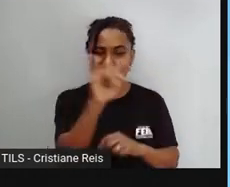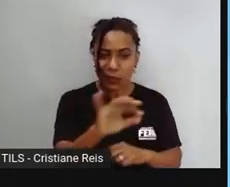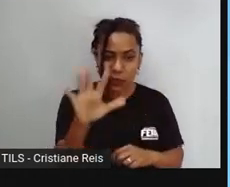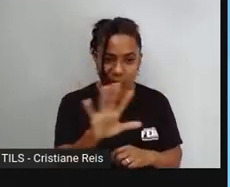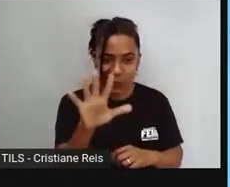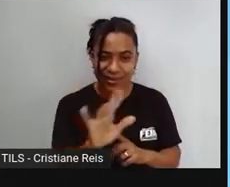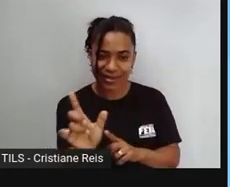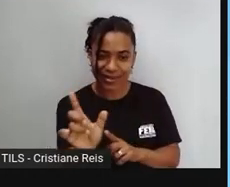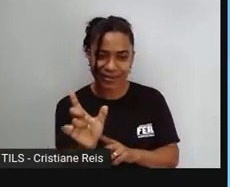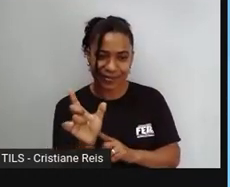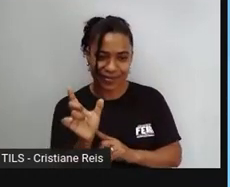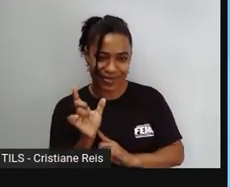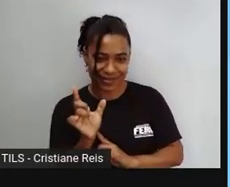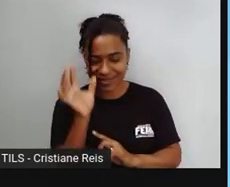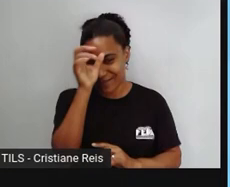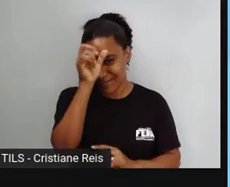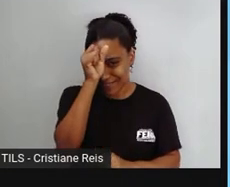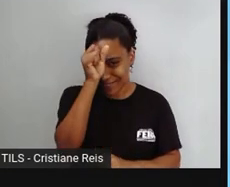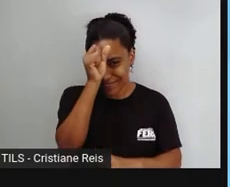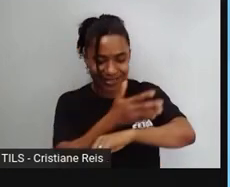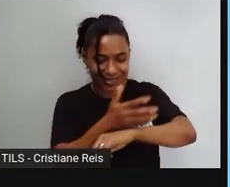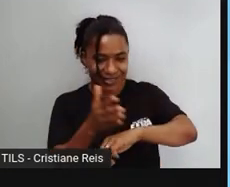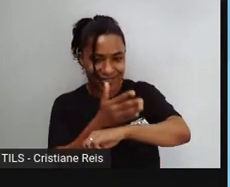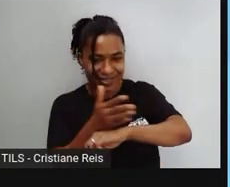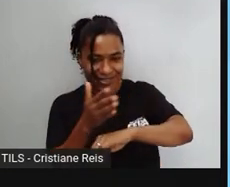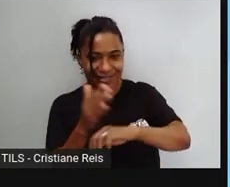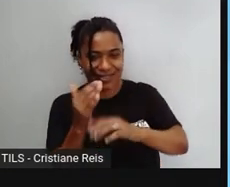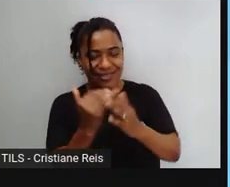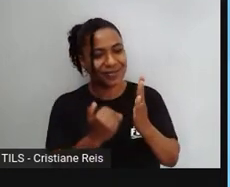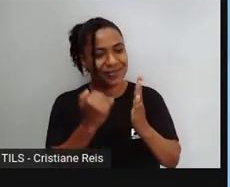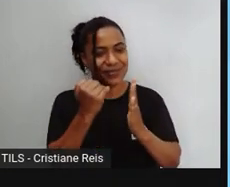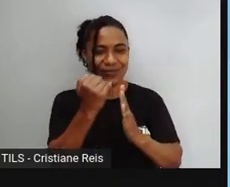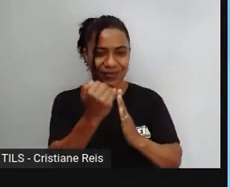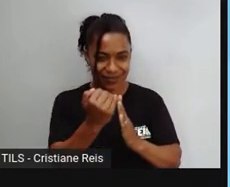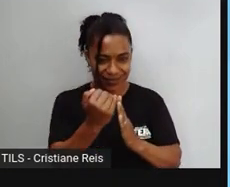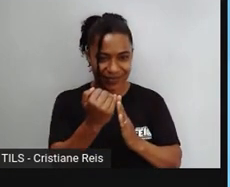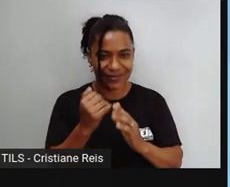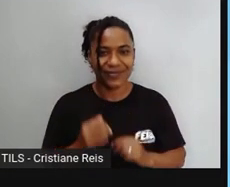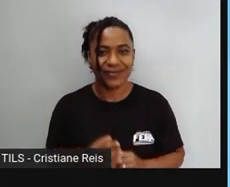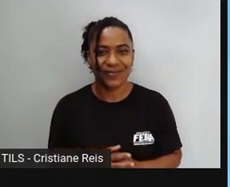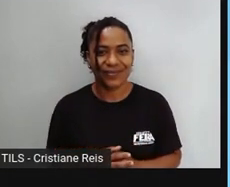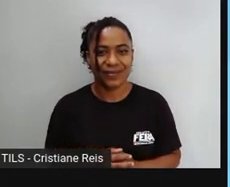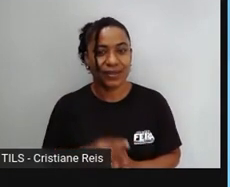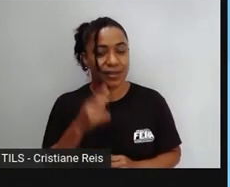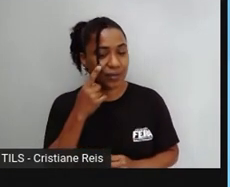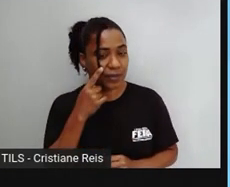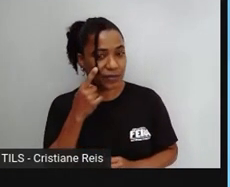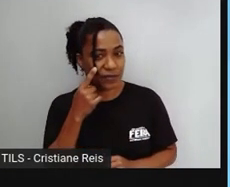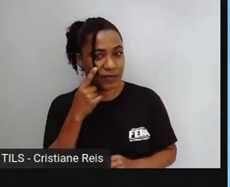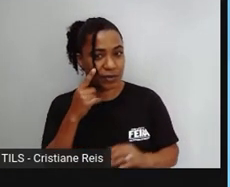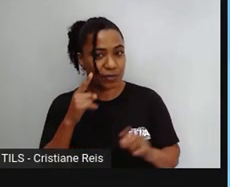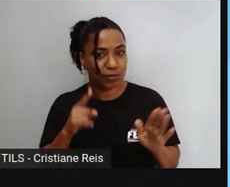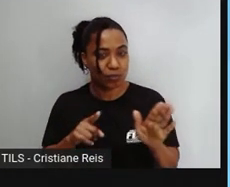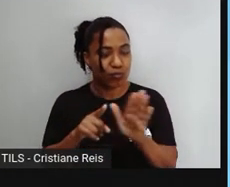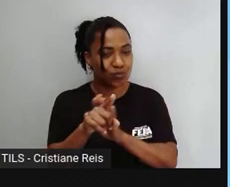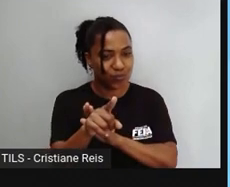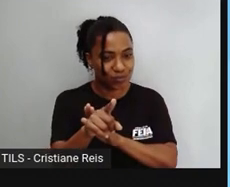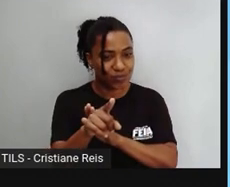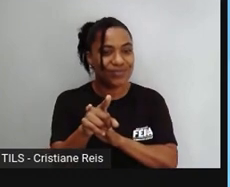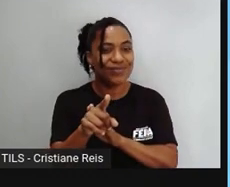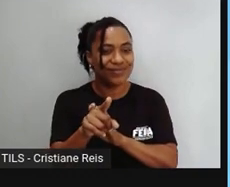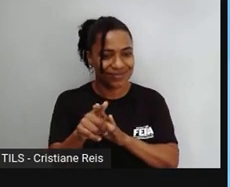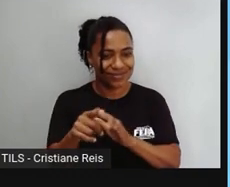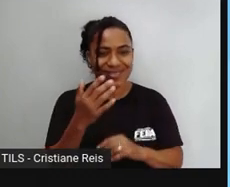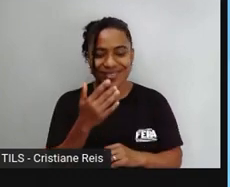vocabulário e treinar um pouco mais a respeito dos questionamentos que nós fizemos para praticar as partes da casa